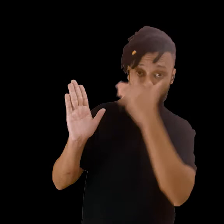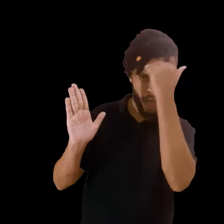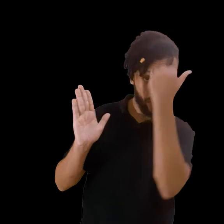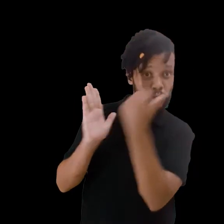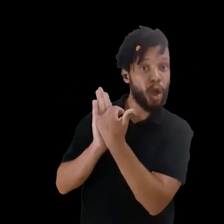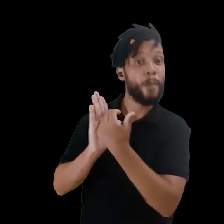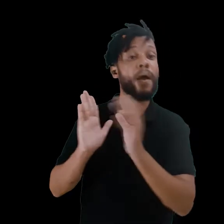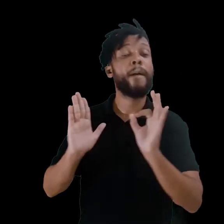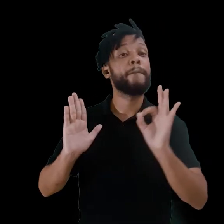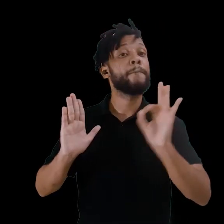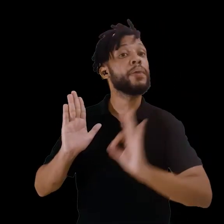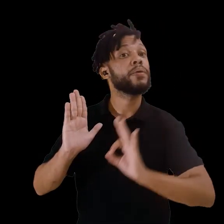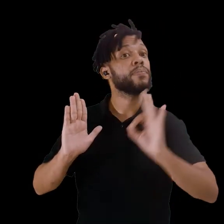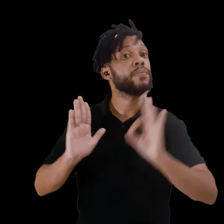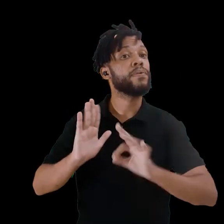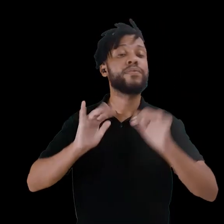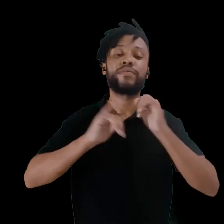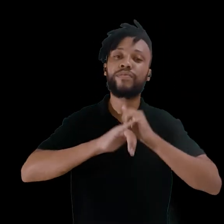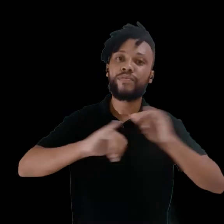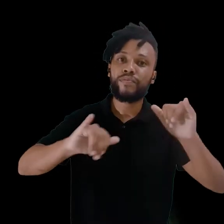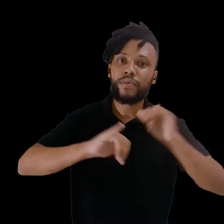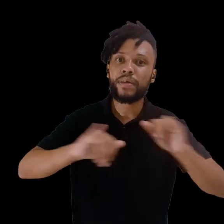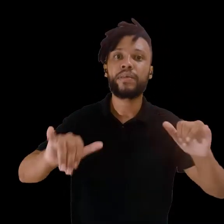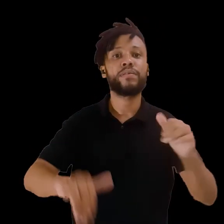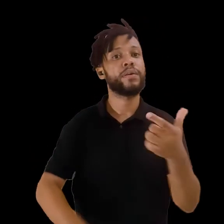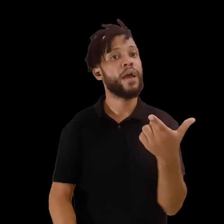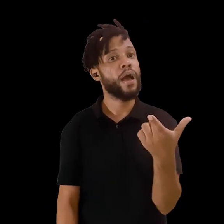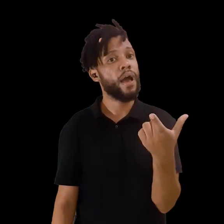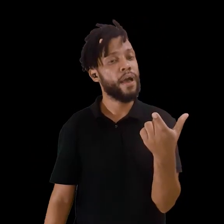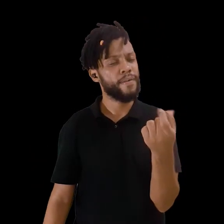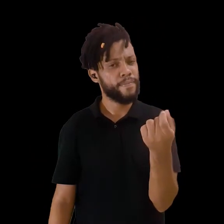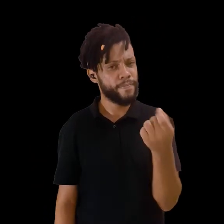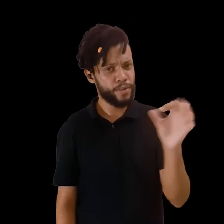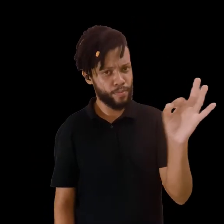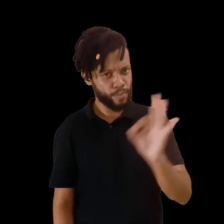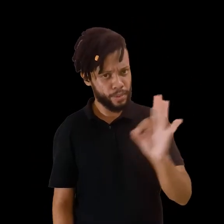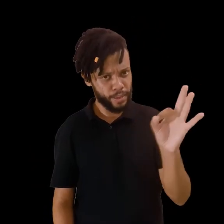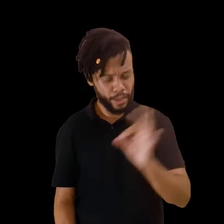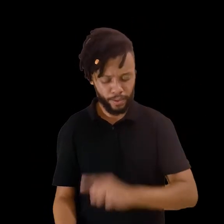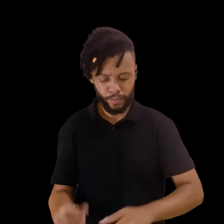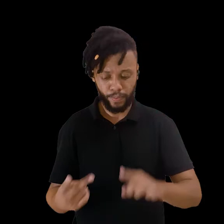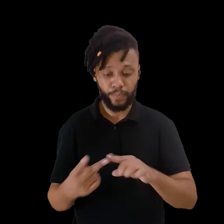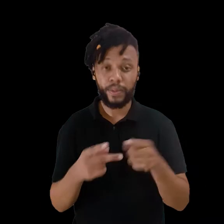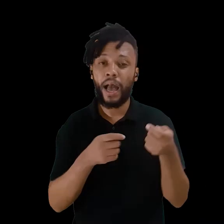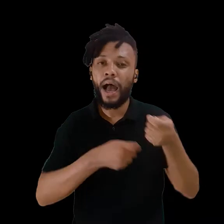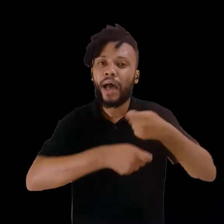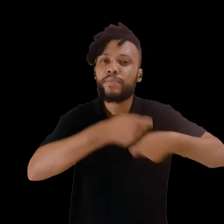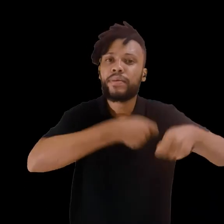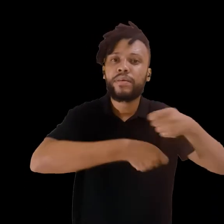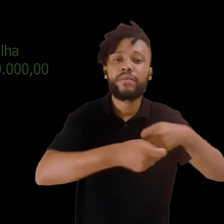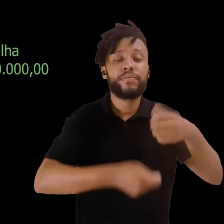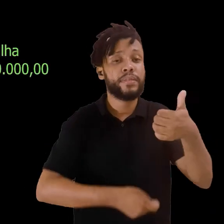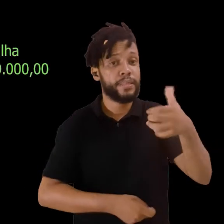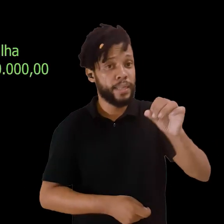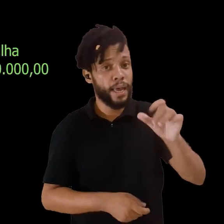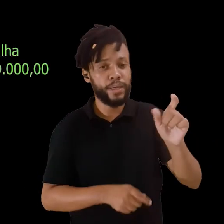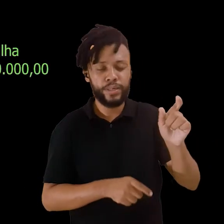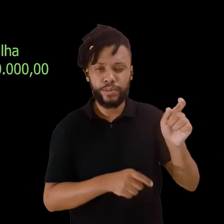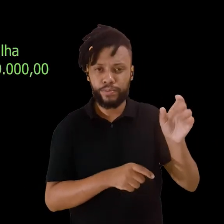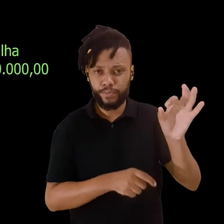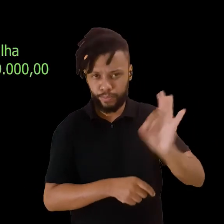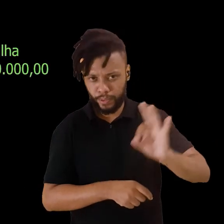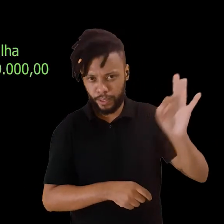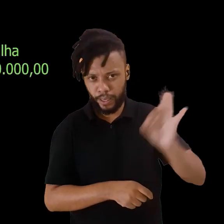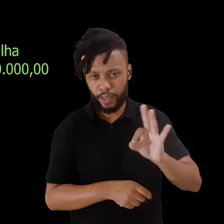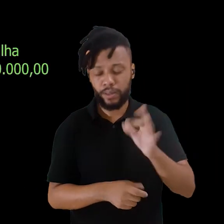de divulgação, que é de 20%, administrativos, que é de 10%, e o